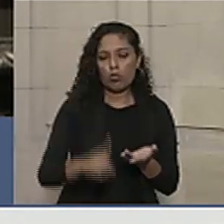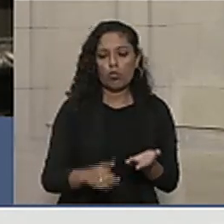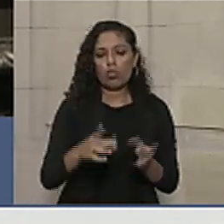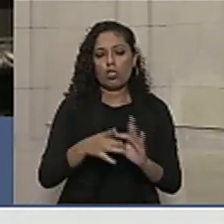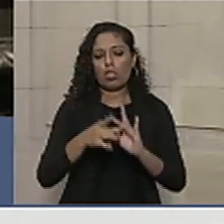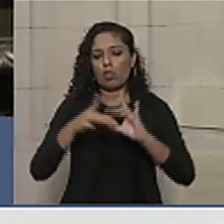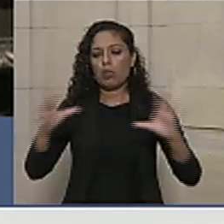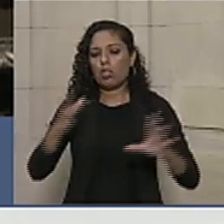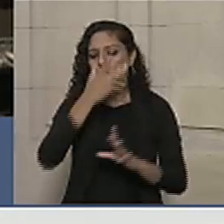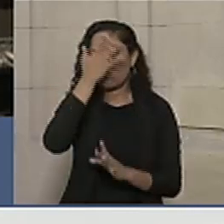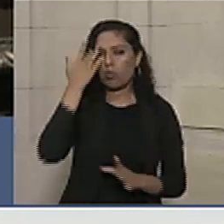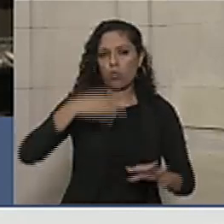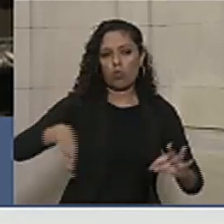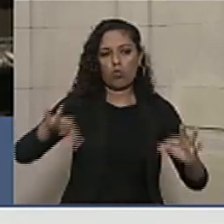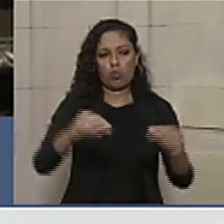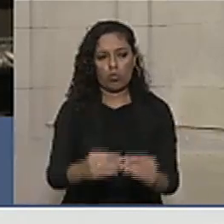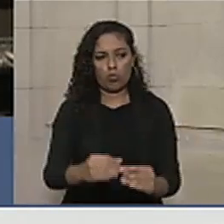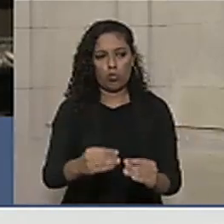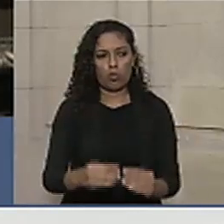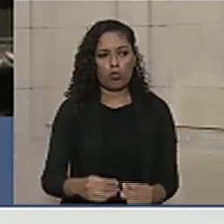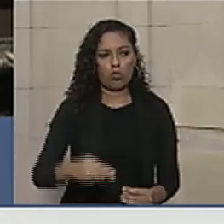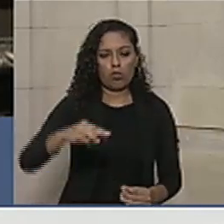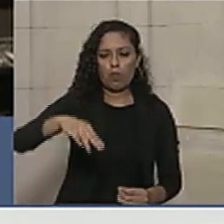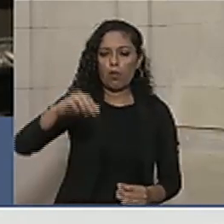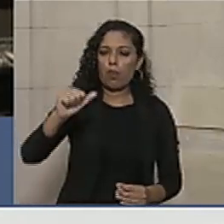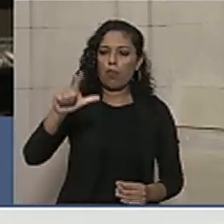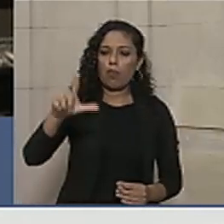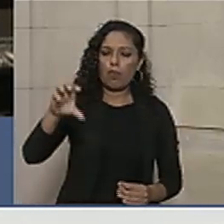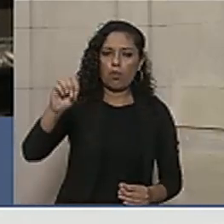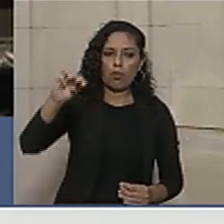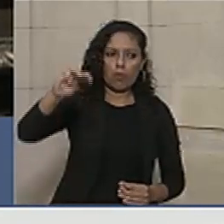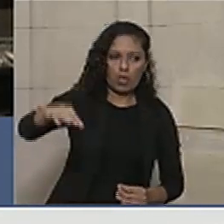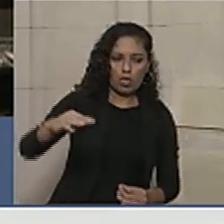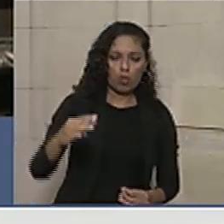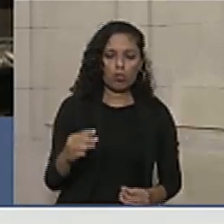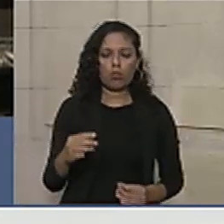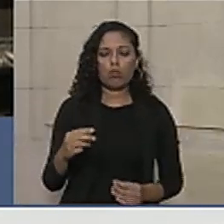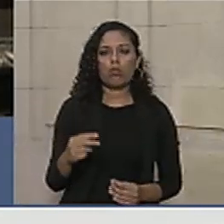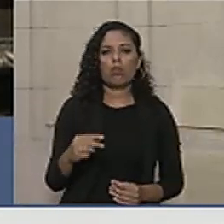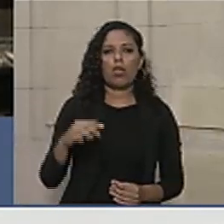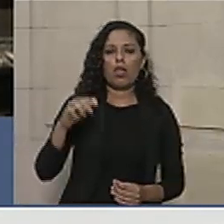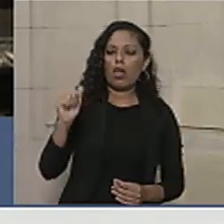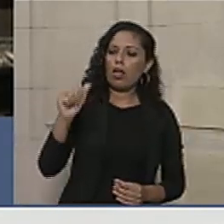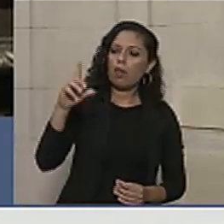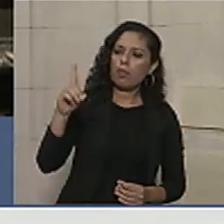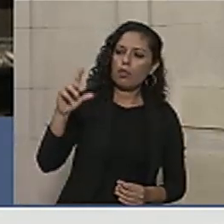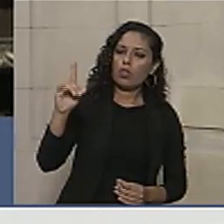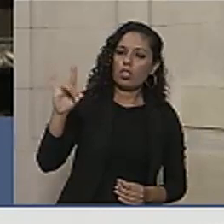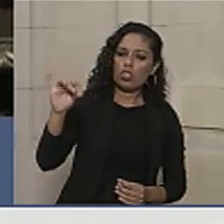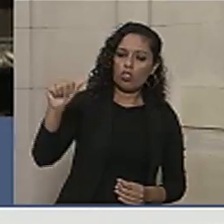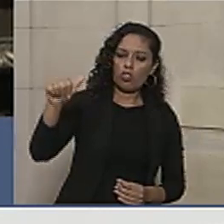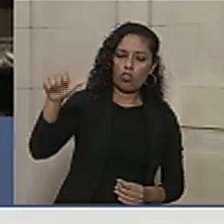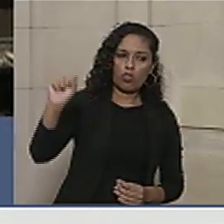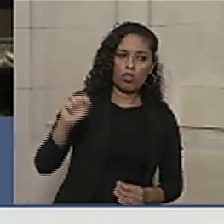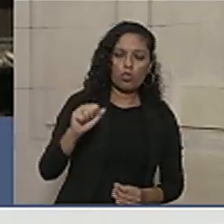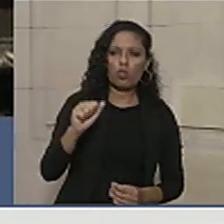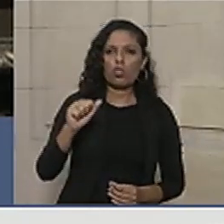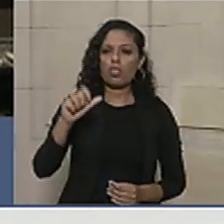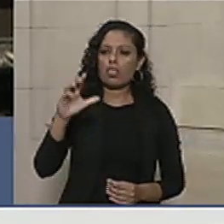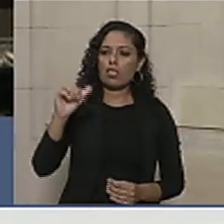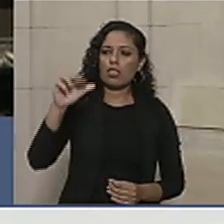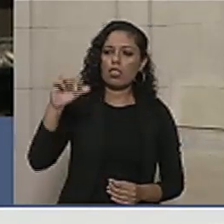liberdades incondicionais. Malcolm X, Abdias do Nascimento, Carolina Maria de